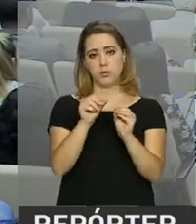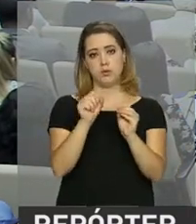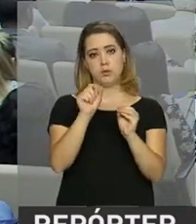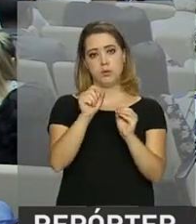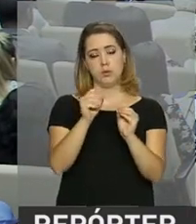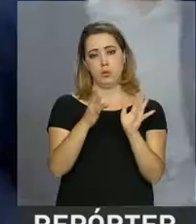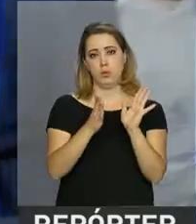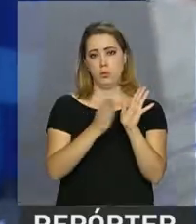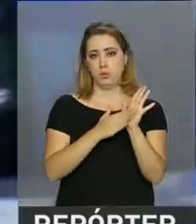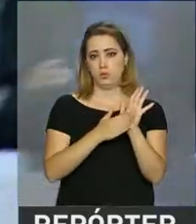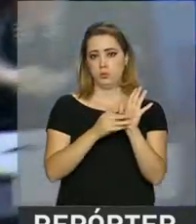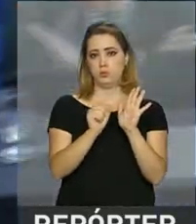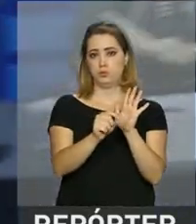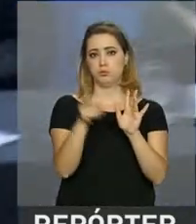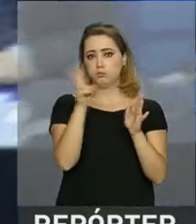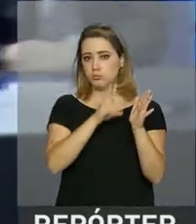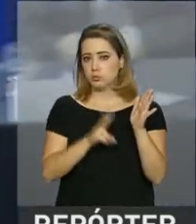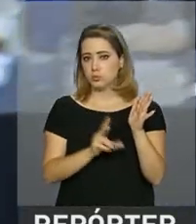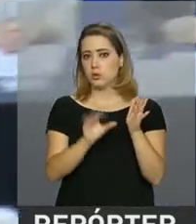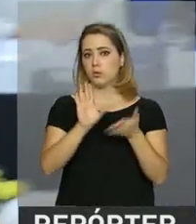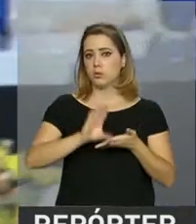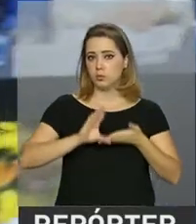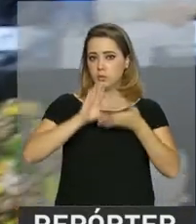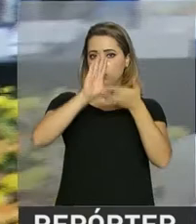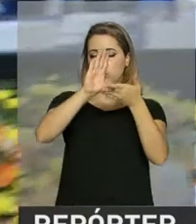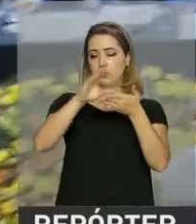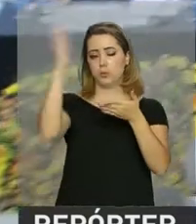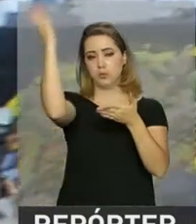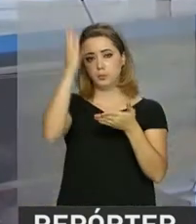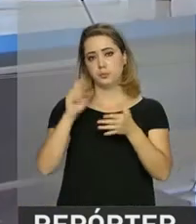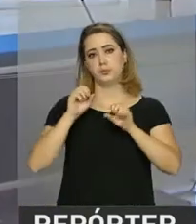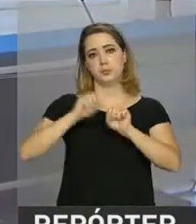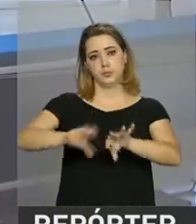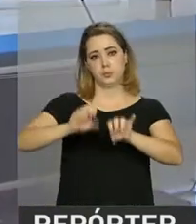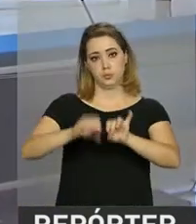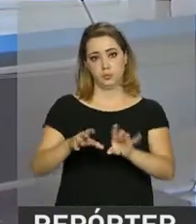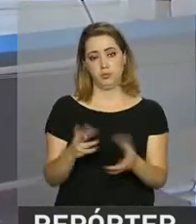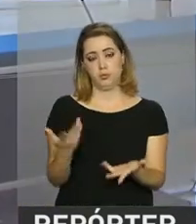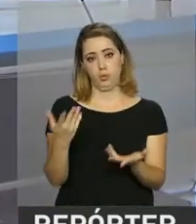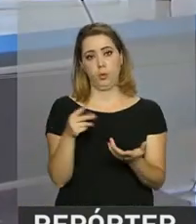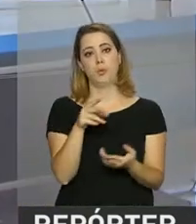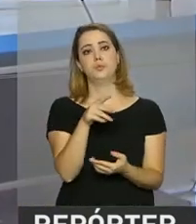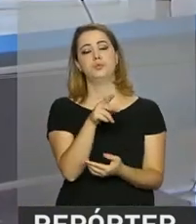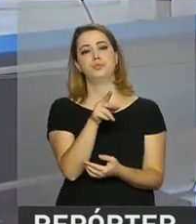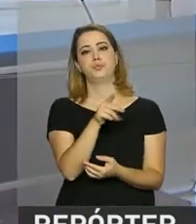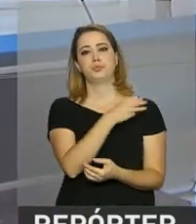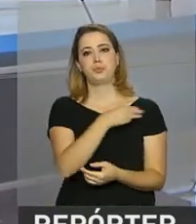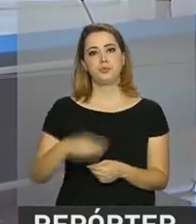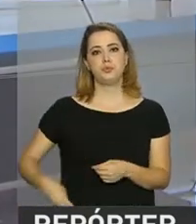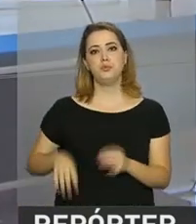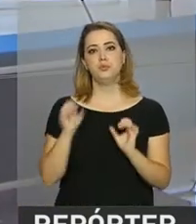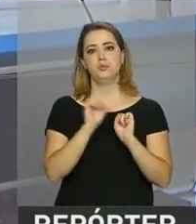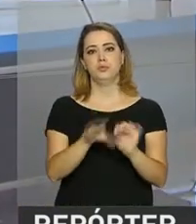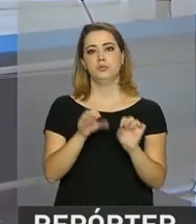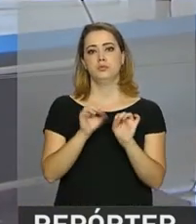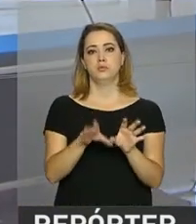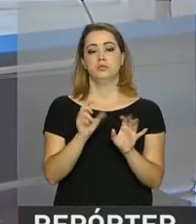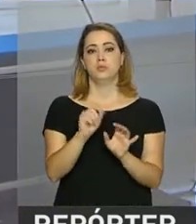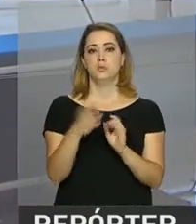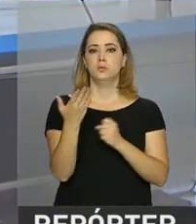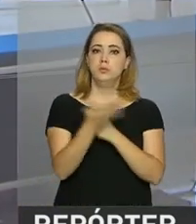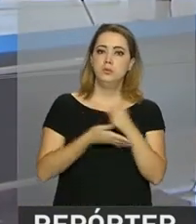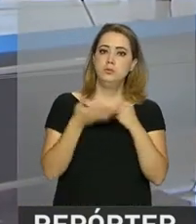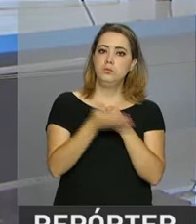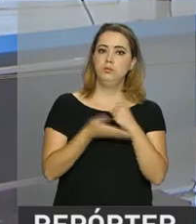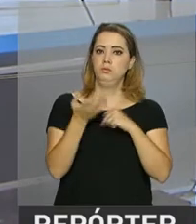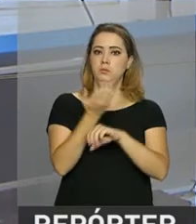encaminhado para análise no conselho nacional de educação segundo o ministro da educação mendonça filho a base